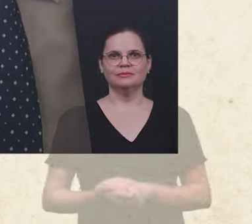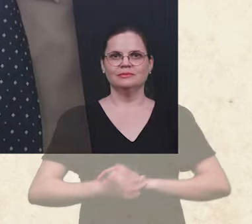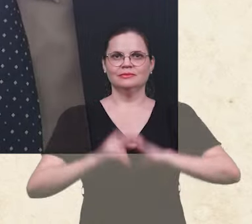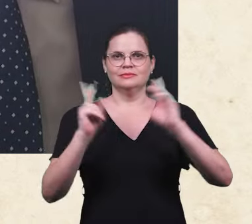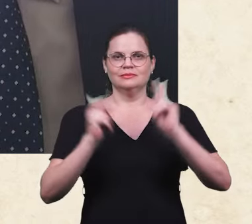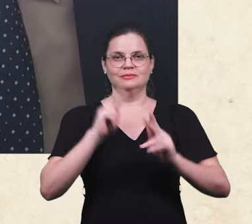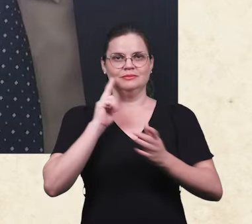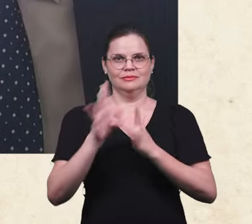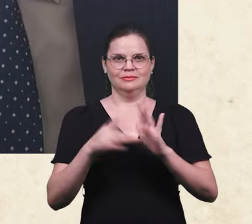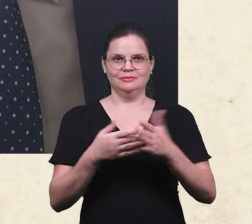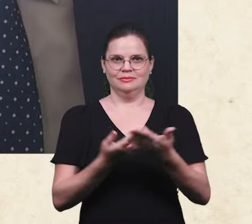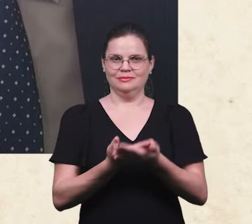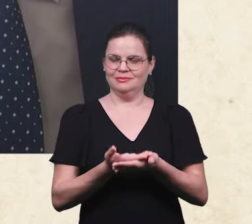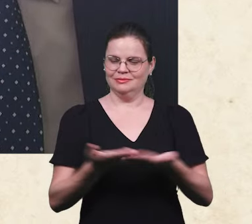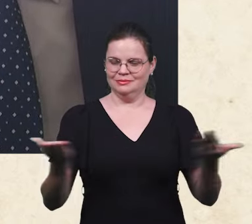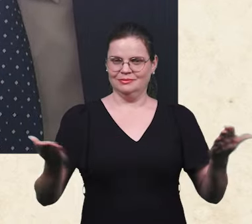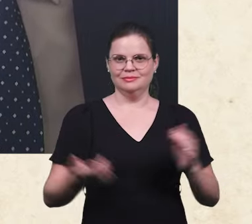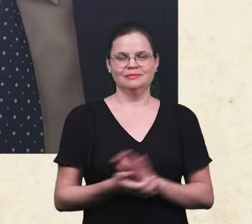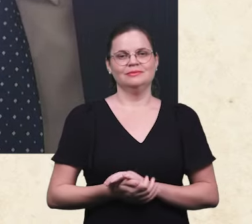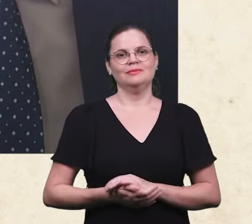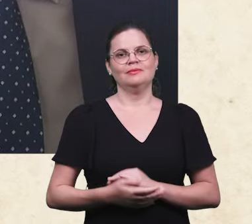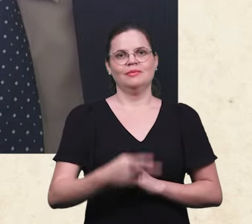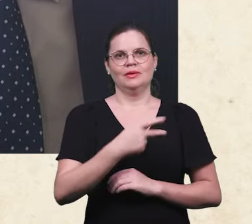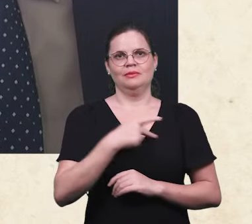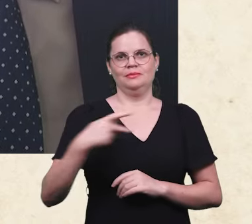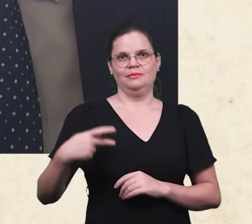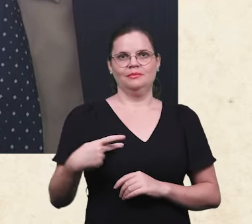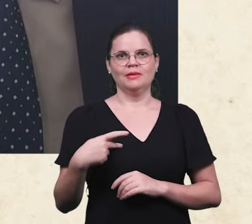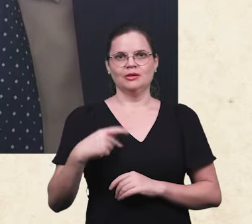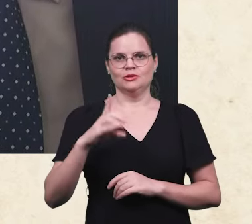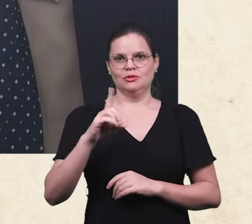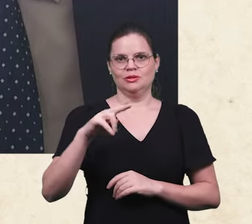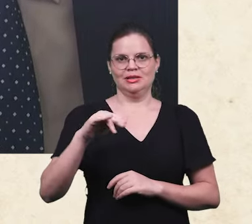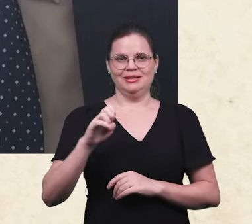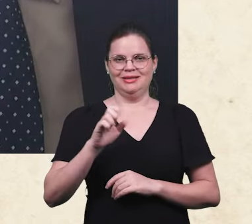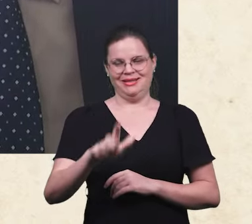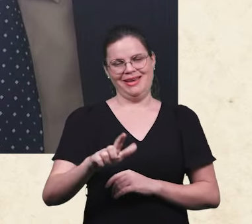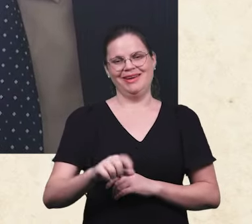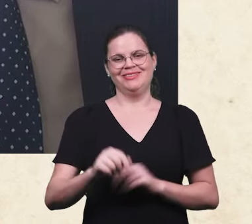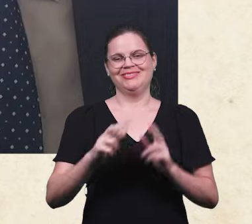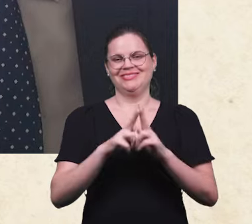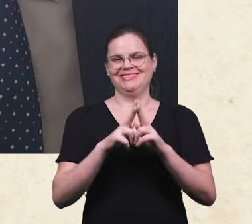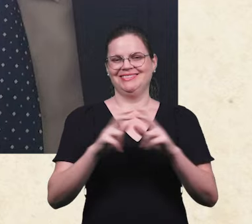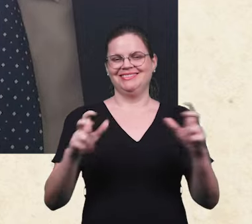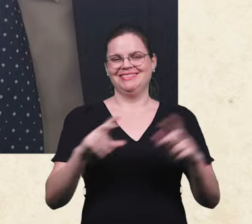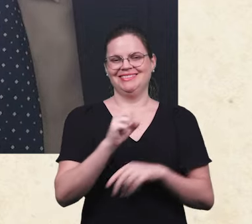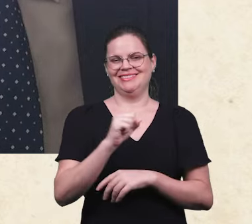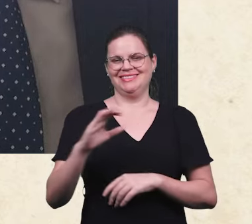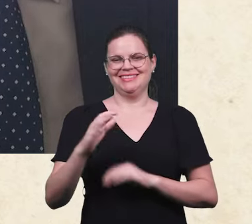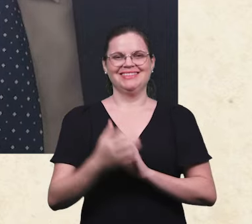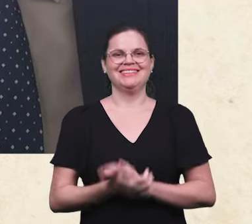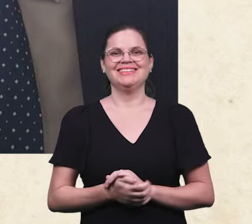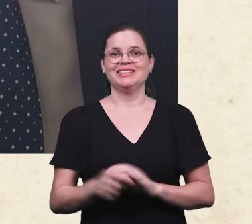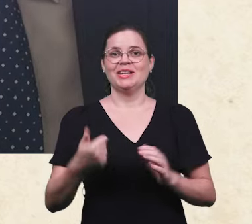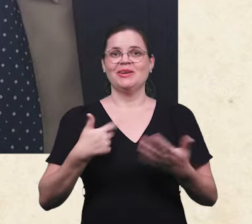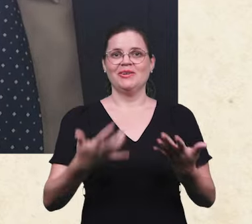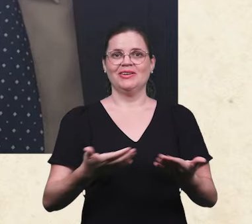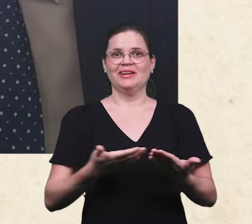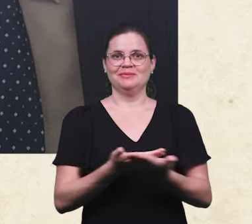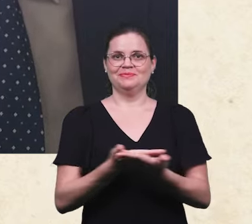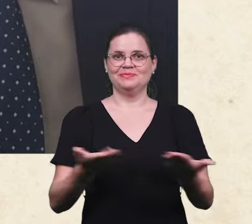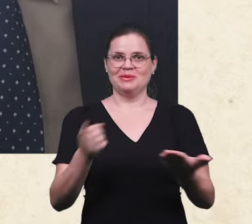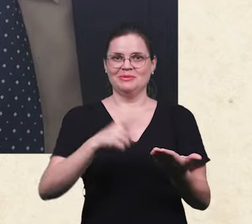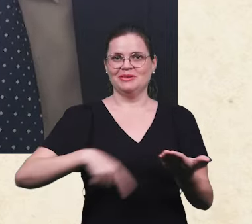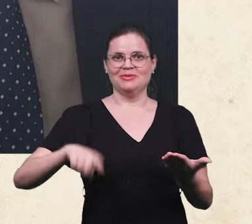A paz do Senhor Jesus a todos os jovens, pastor Daniel, de São José, Santa Catarina. Eu gostaria de deixar uma palavra nesse programa